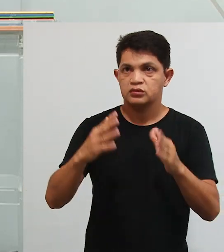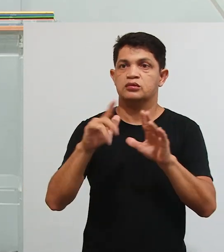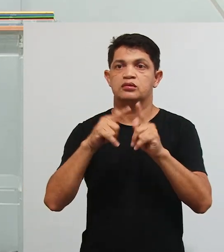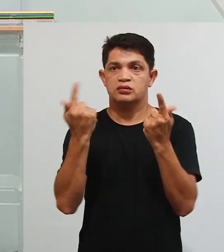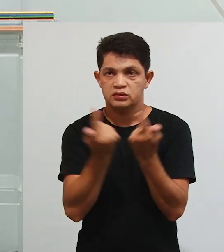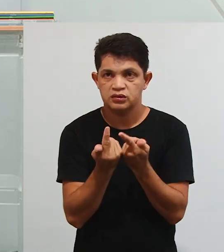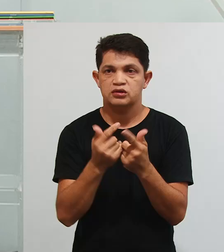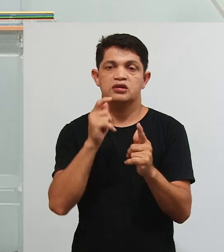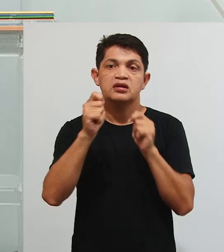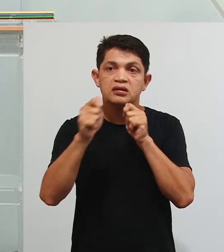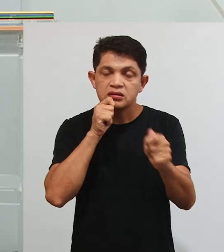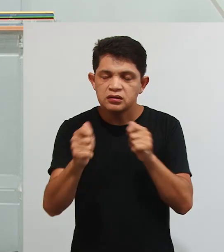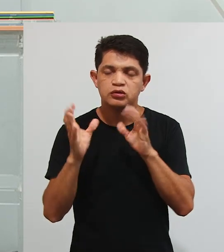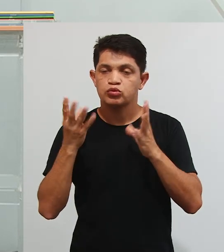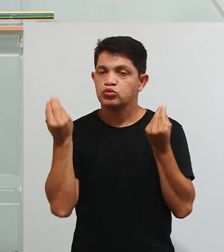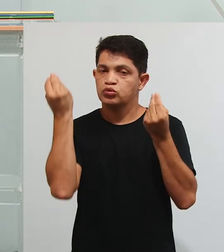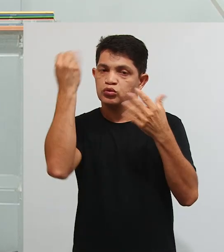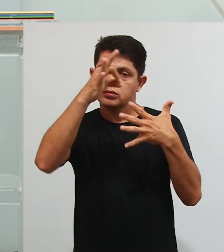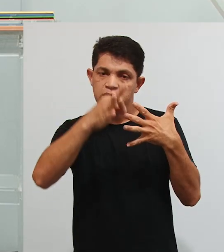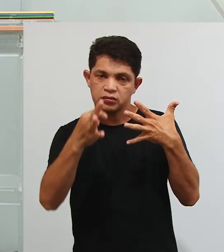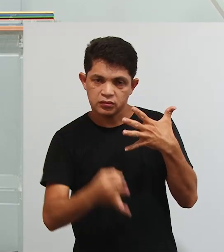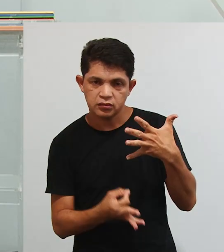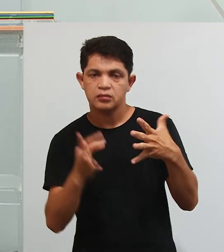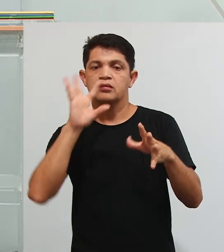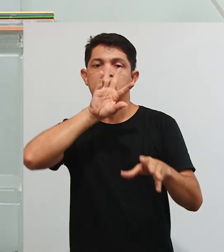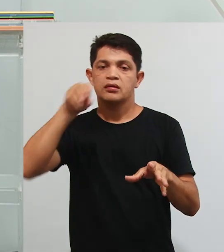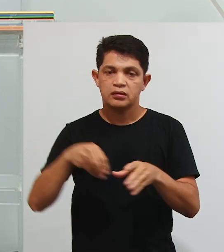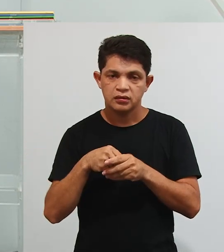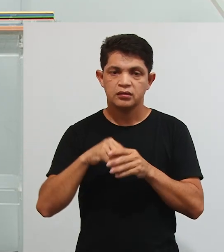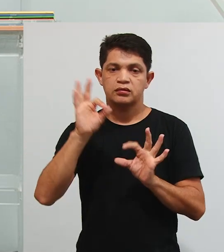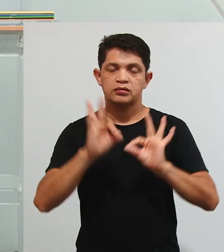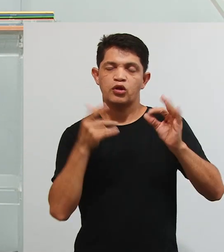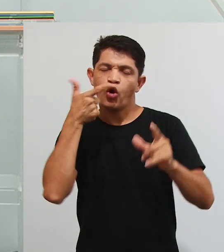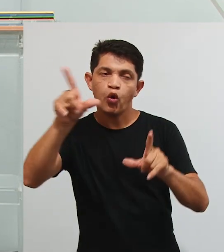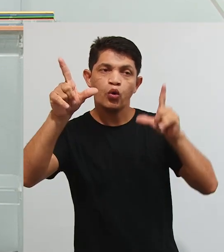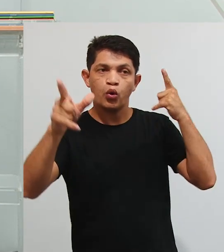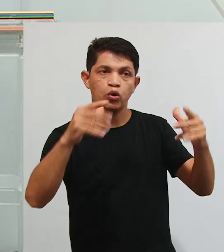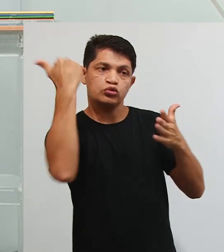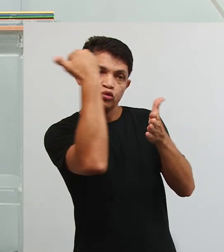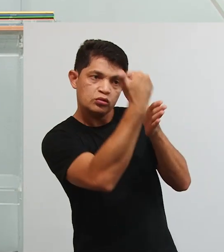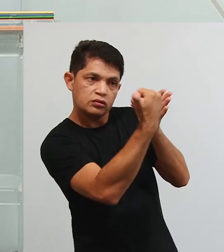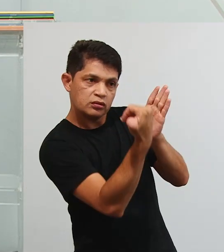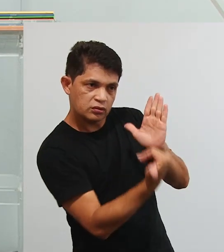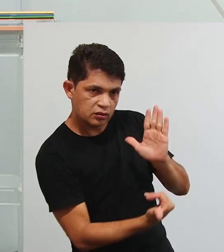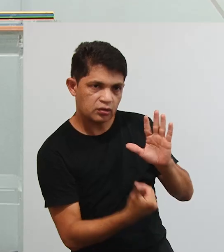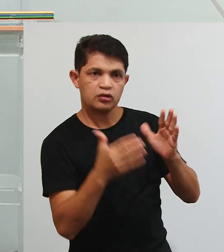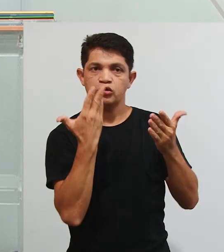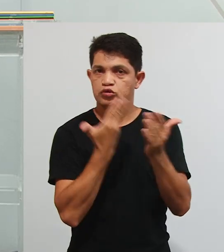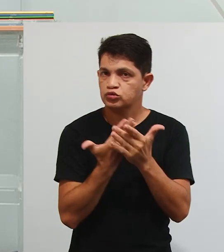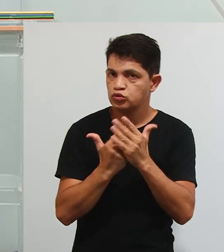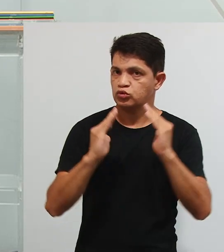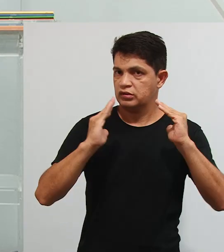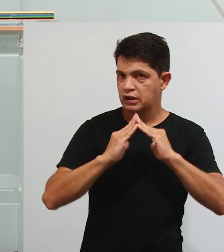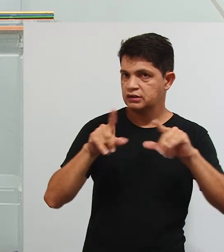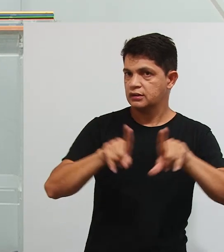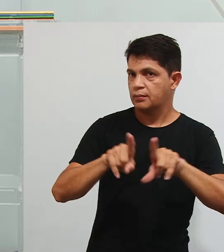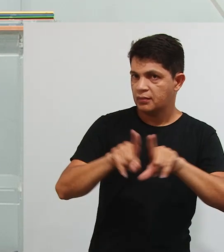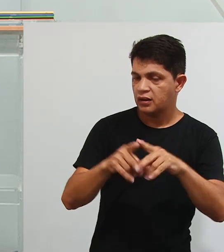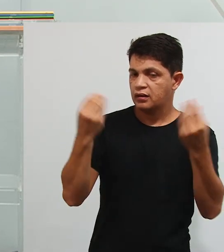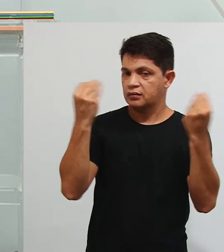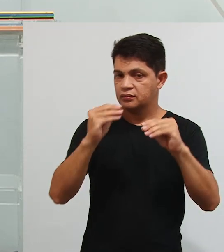for uma entrevista, ou esses elementos mais de estudo de caso, que forem